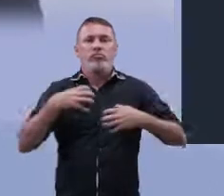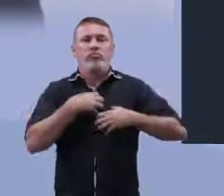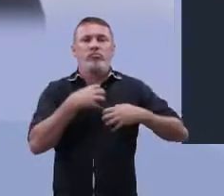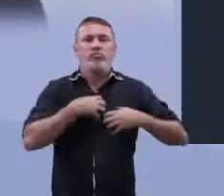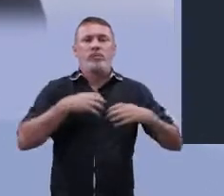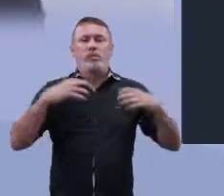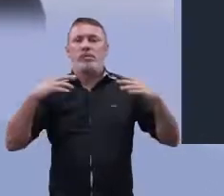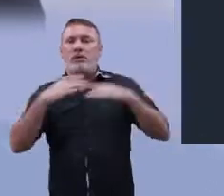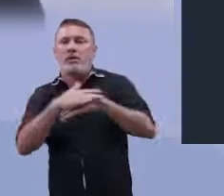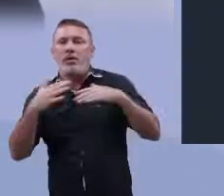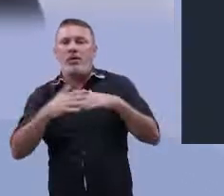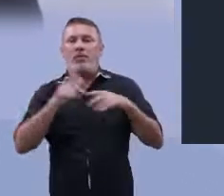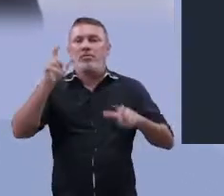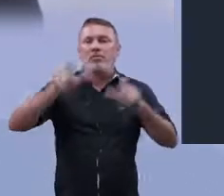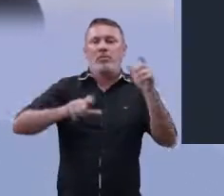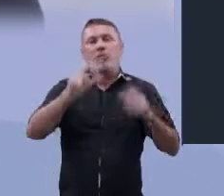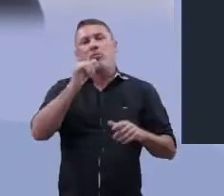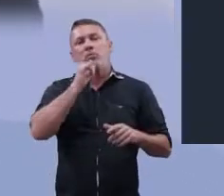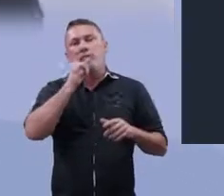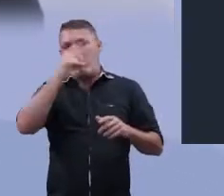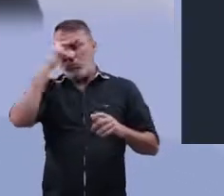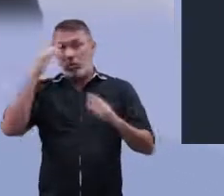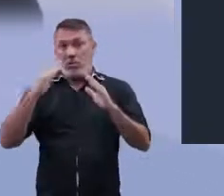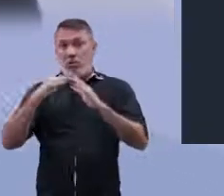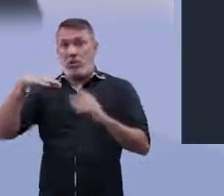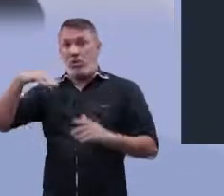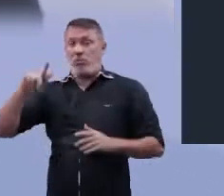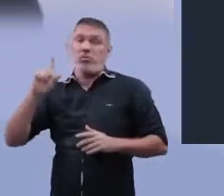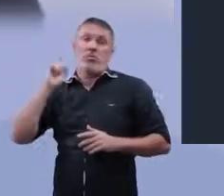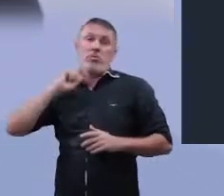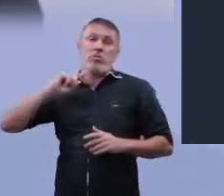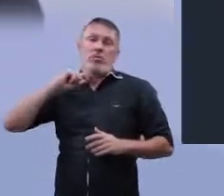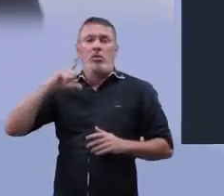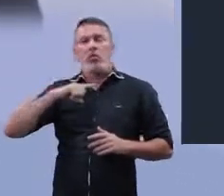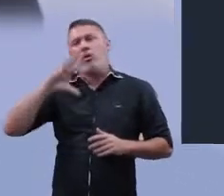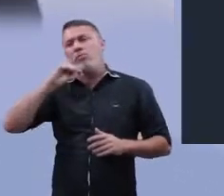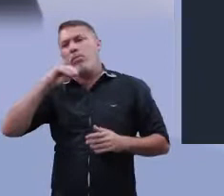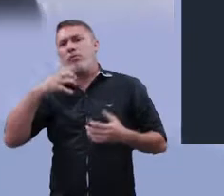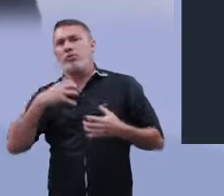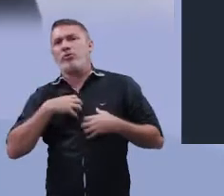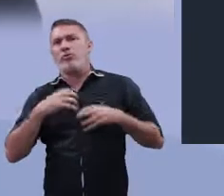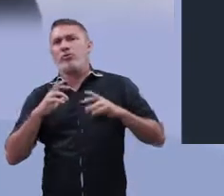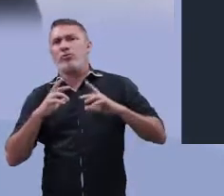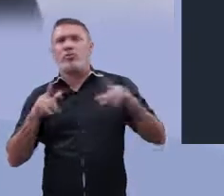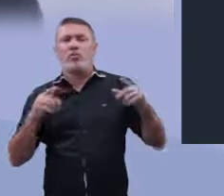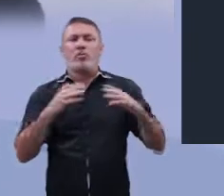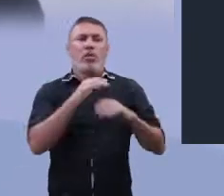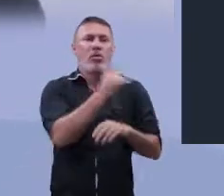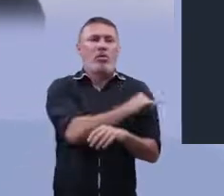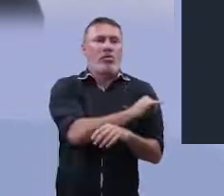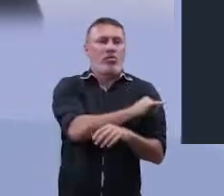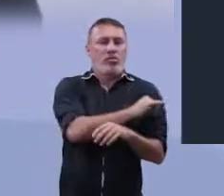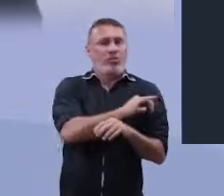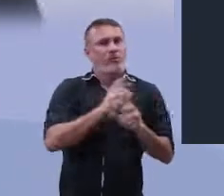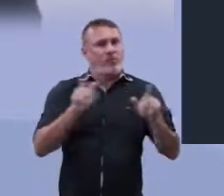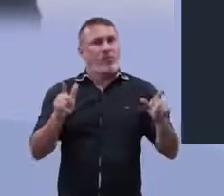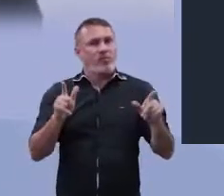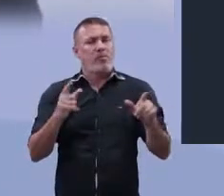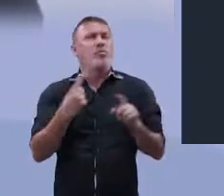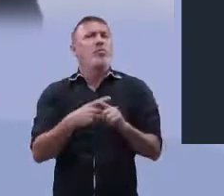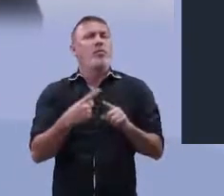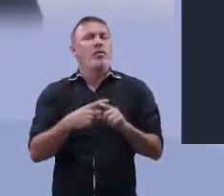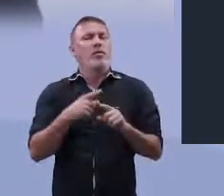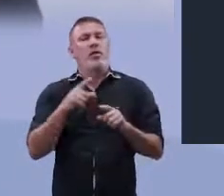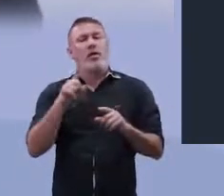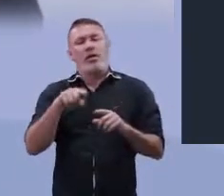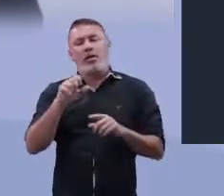diferentes cidades. Por exemplo, pessoas que moram em Minas Gerais vão falar diferente de pessoas que moram no Rio de Janeiro, né?